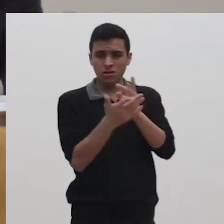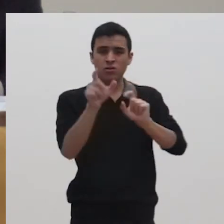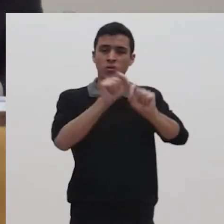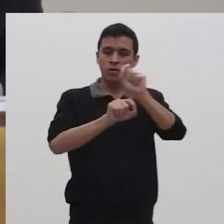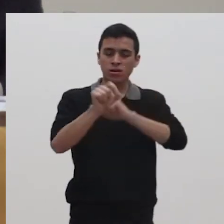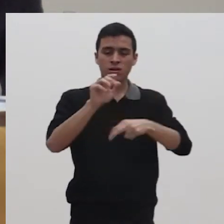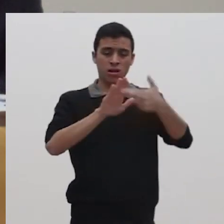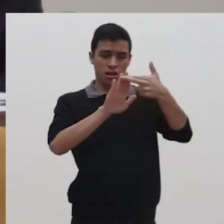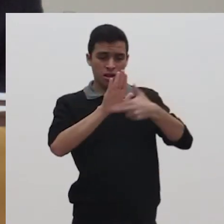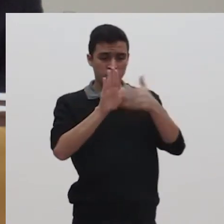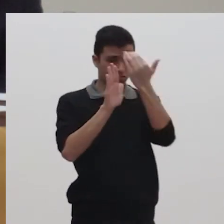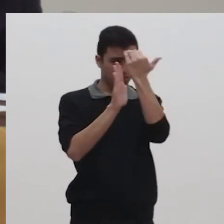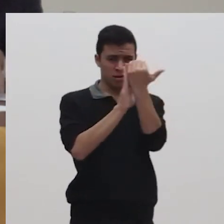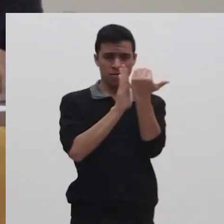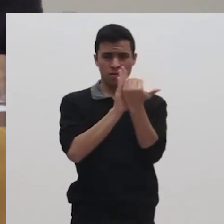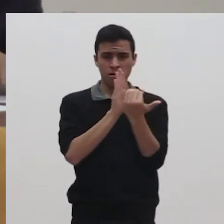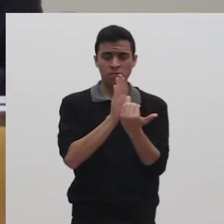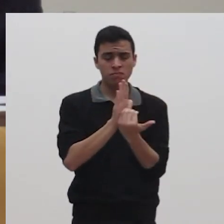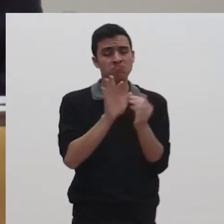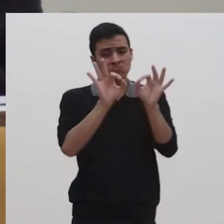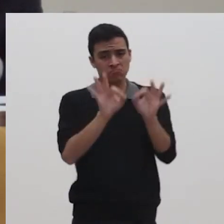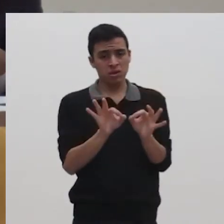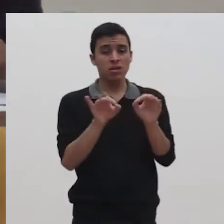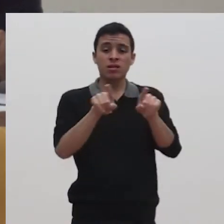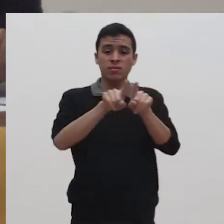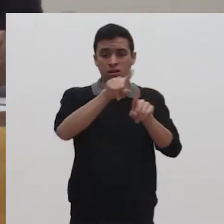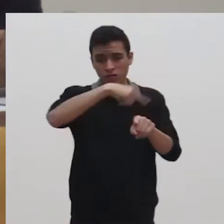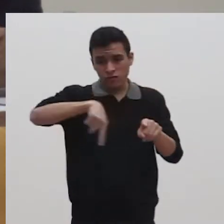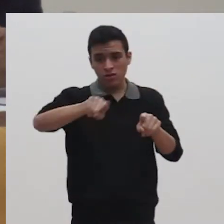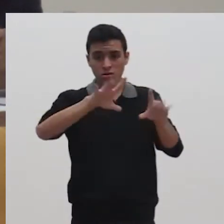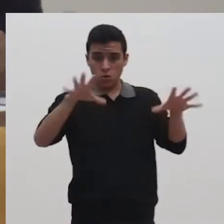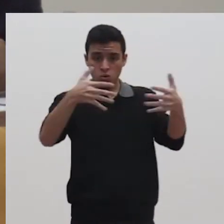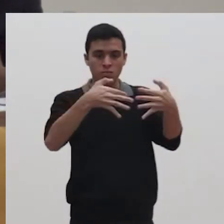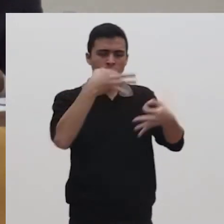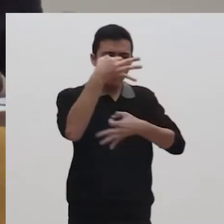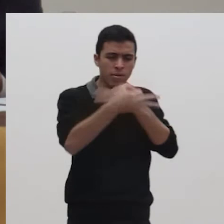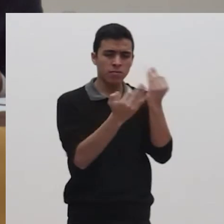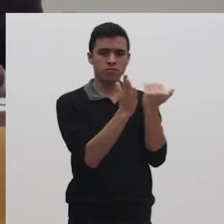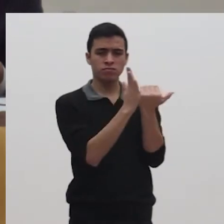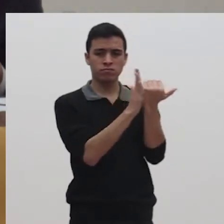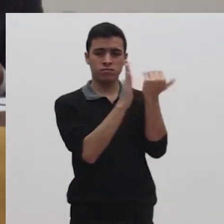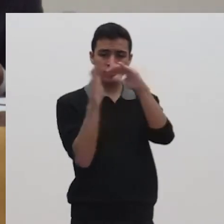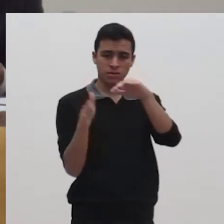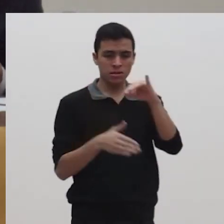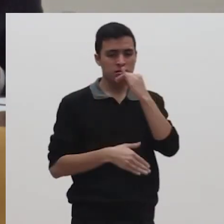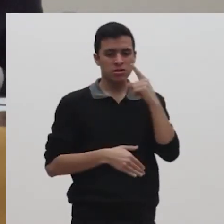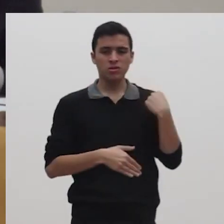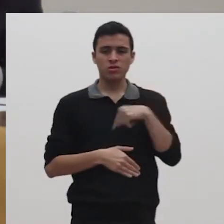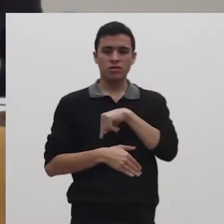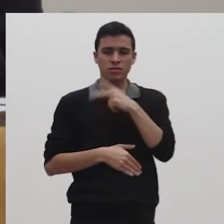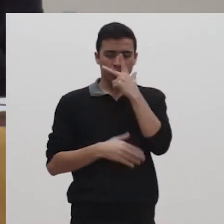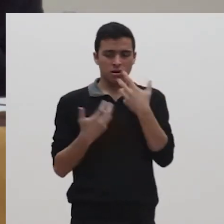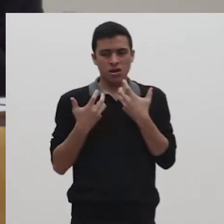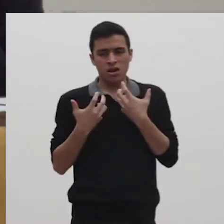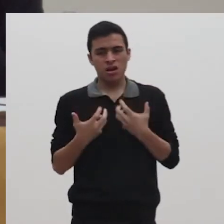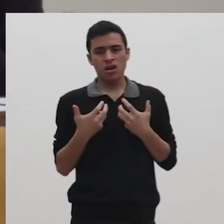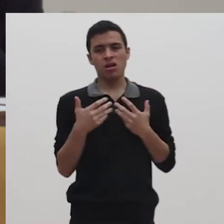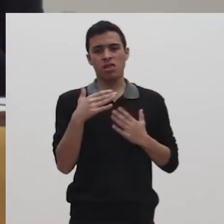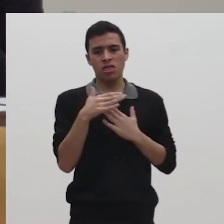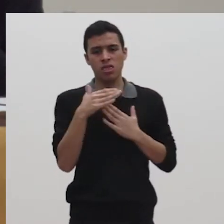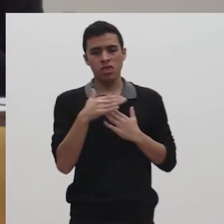as normas sejam construídas por aqueles que fazem a universidade. E eu acho que a gente está um pouco cansada